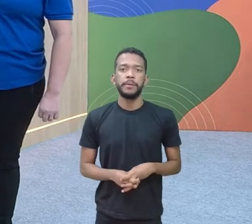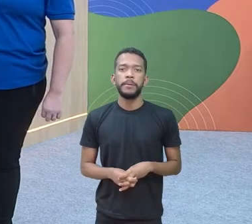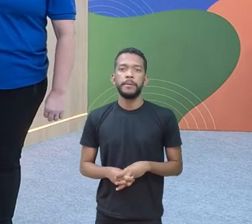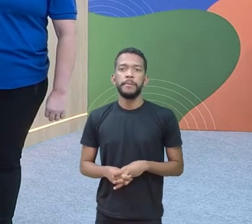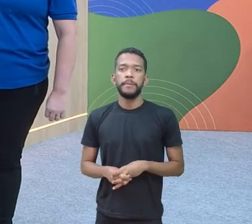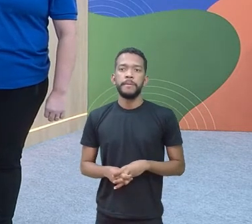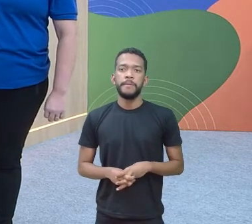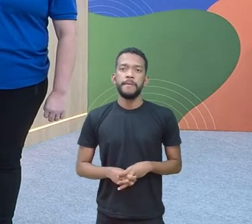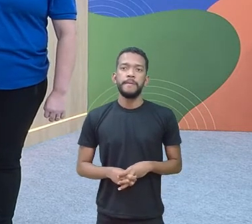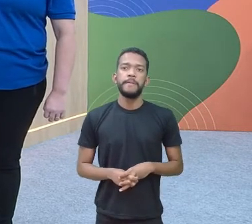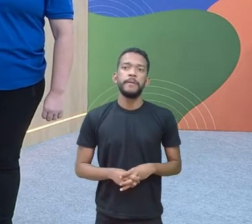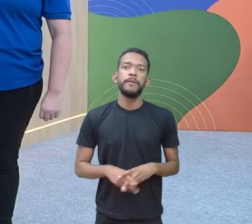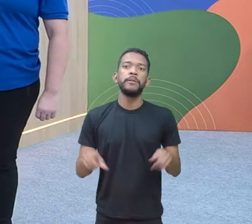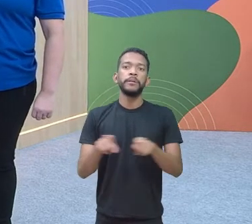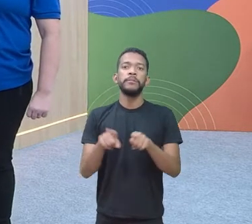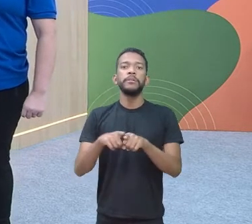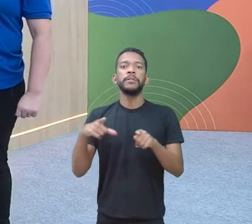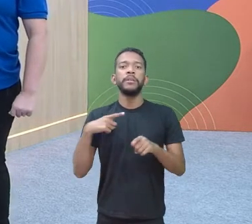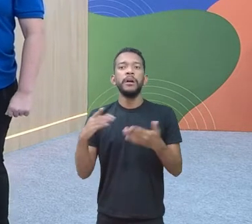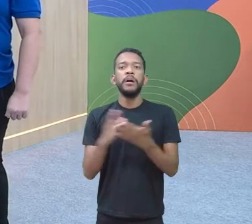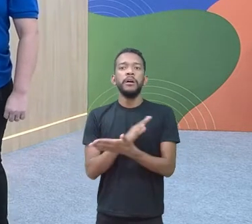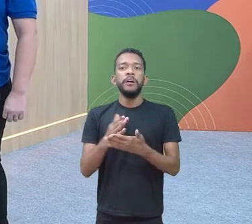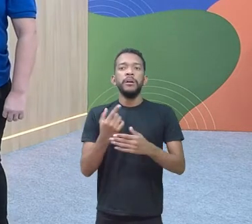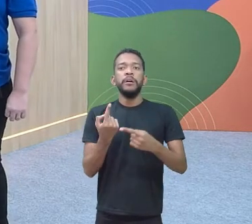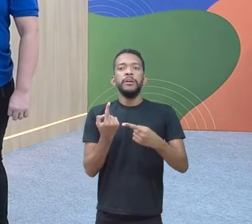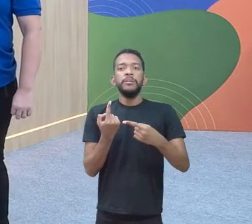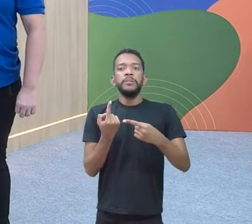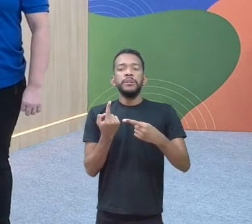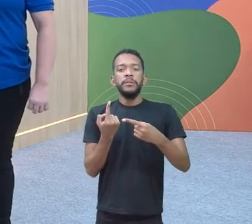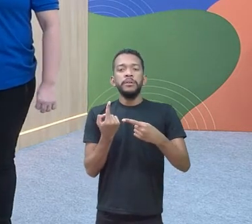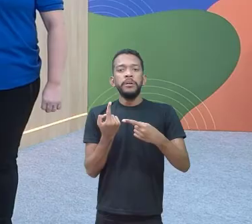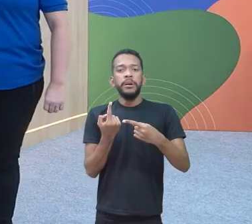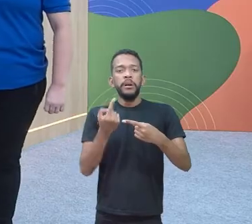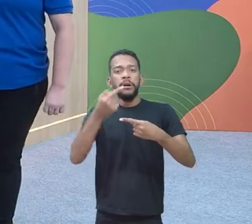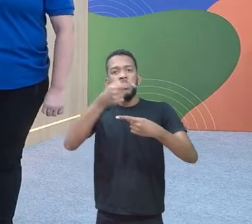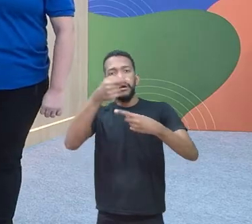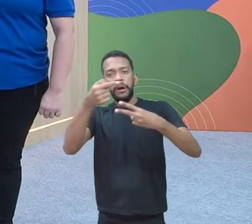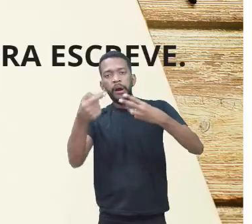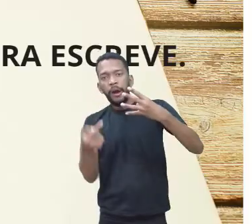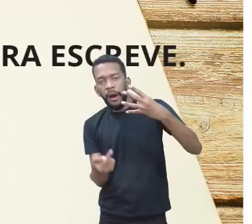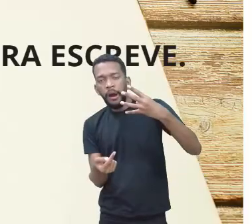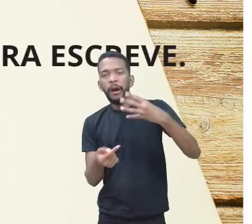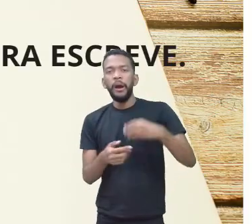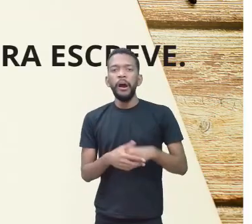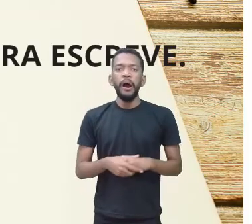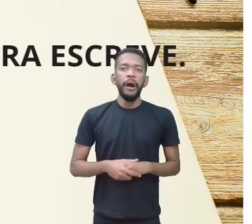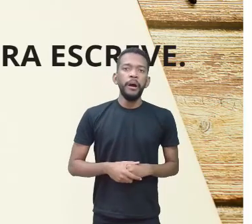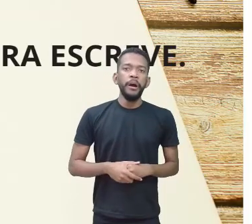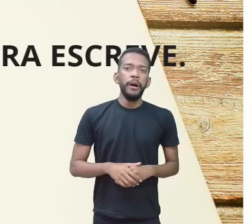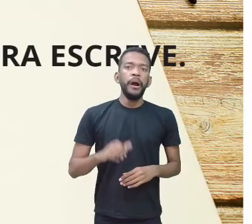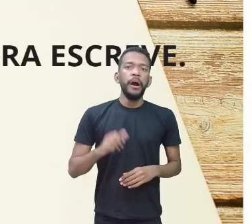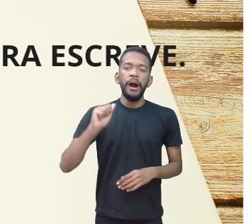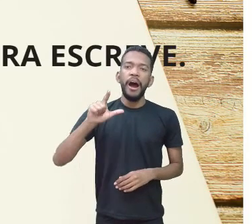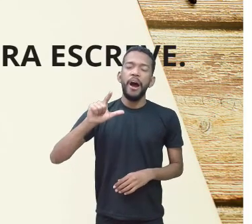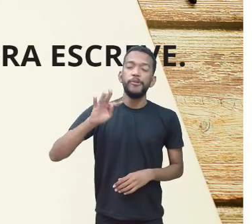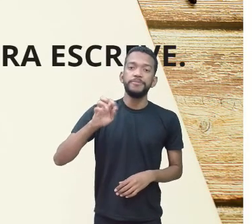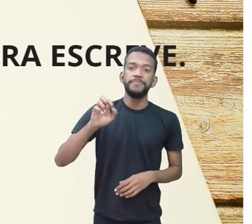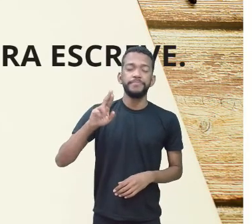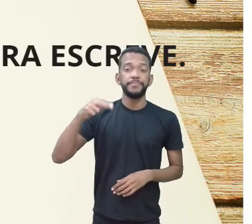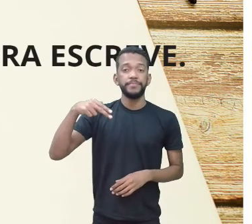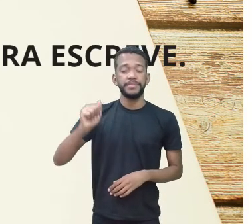Então, nós temos aqui a conjunção que está presente nas orações, não é? As